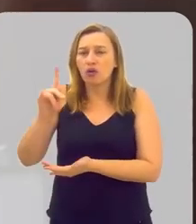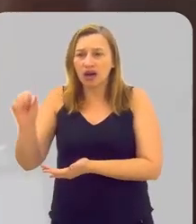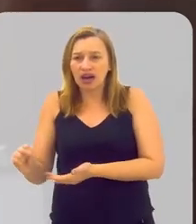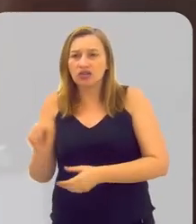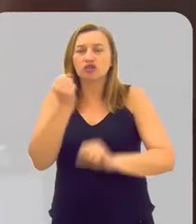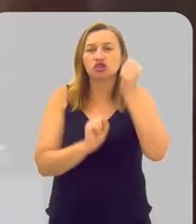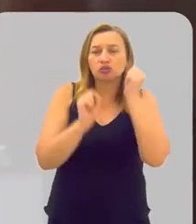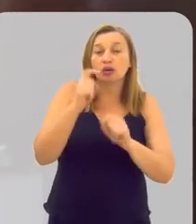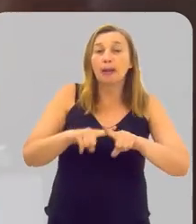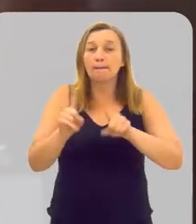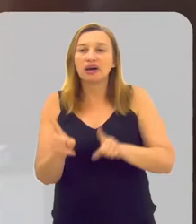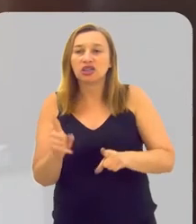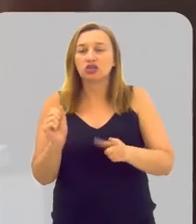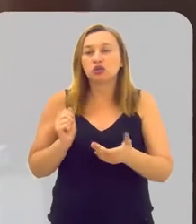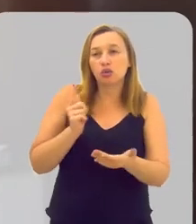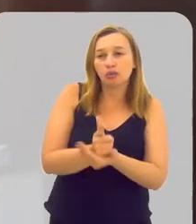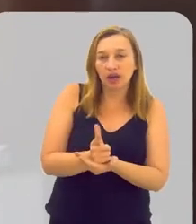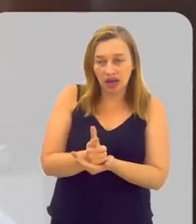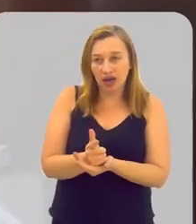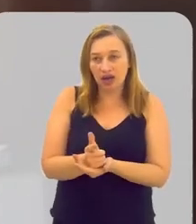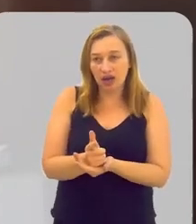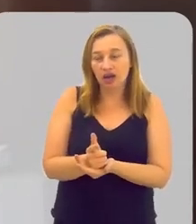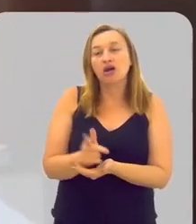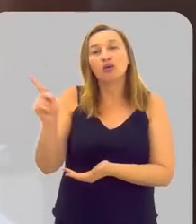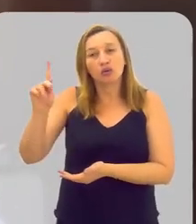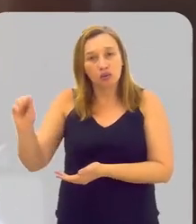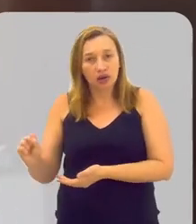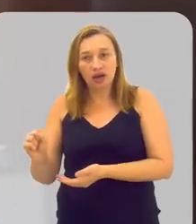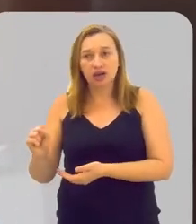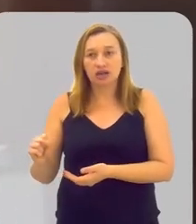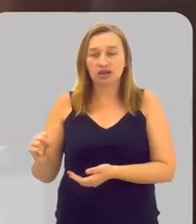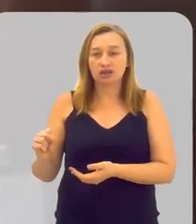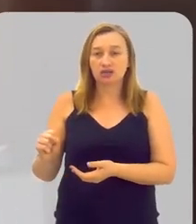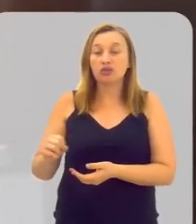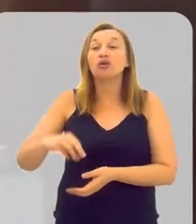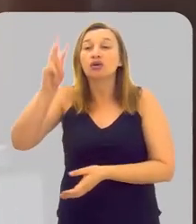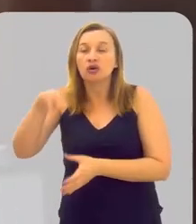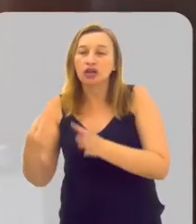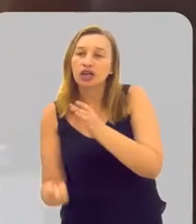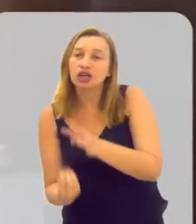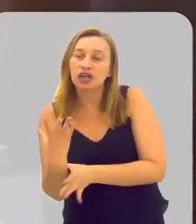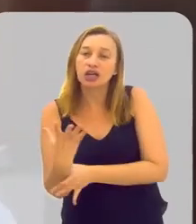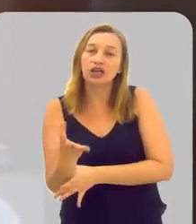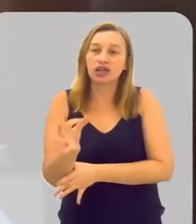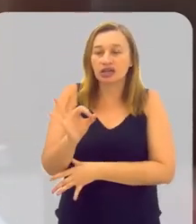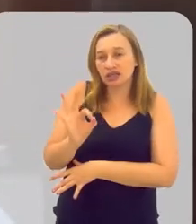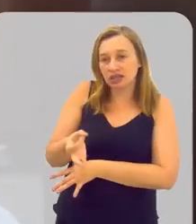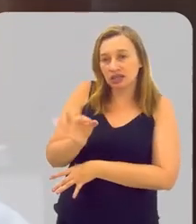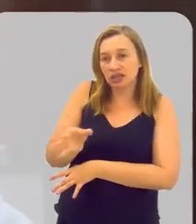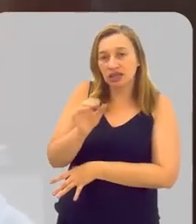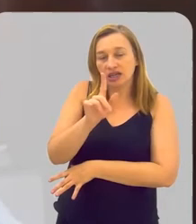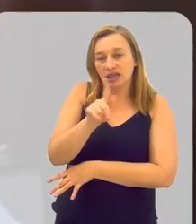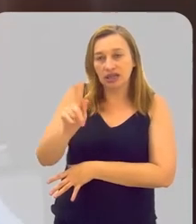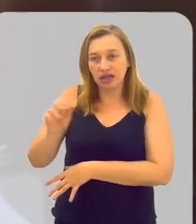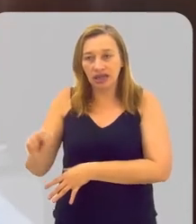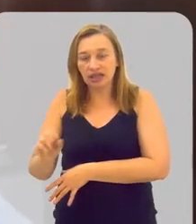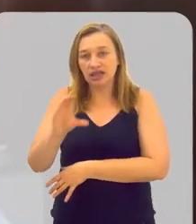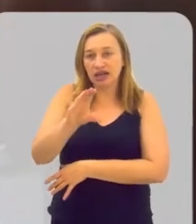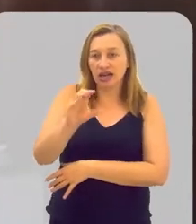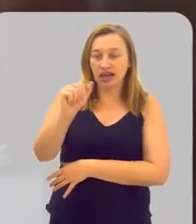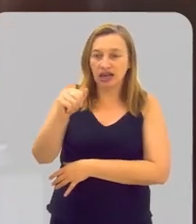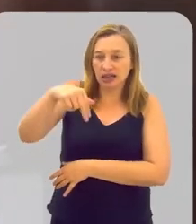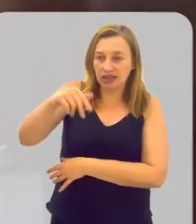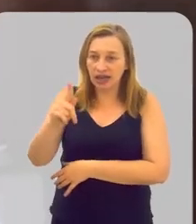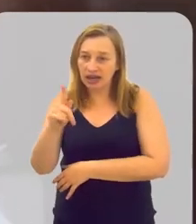com a distribuidora. Ele vai comprar o gás com o fornecedor diretamente e ele vai com a distribuidora, né, de gás